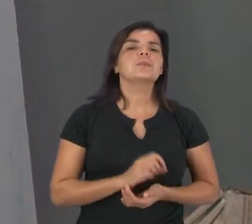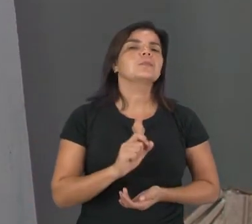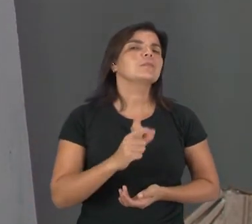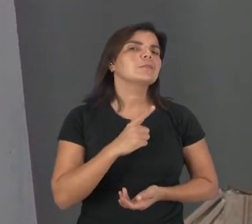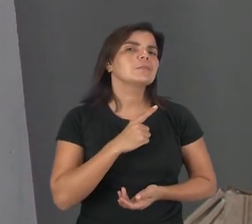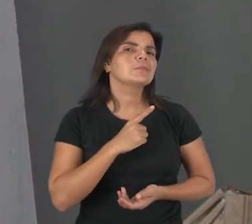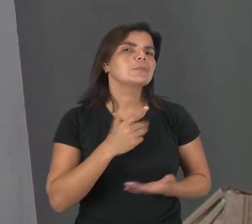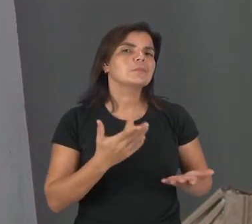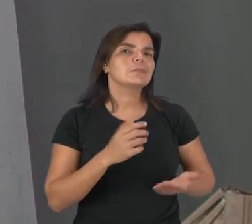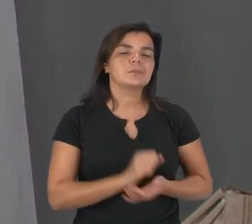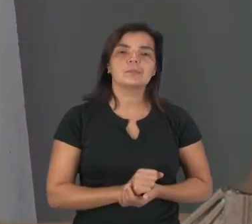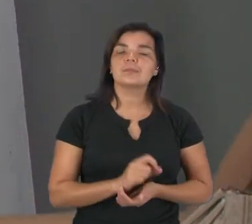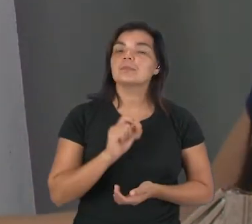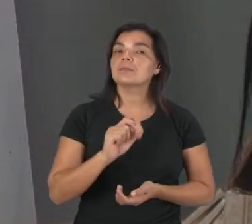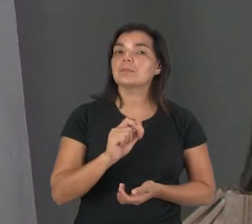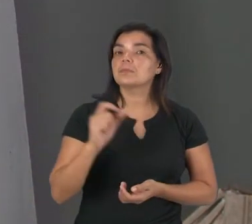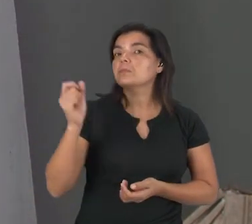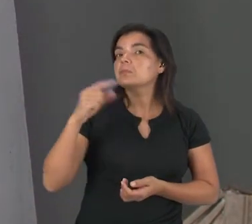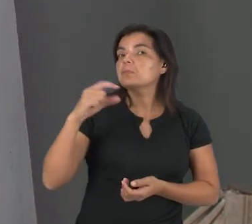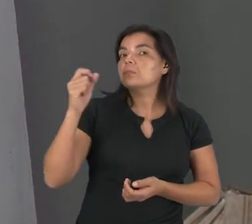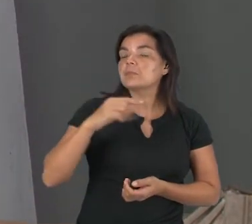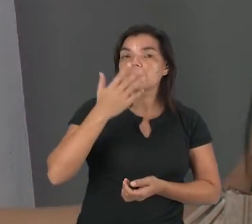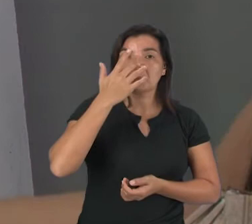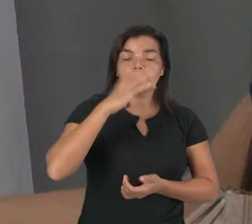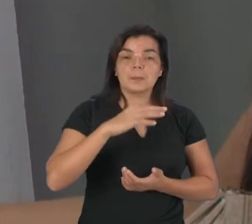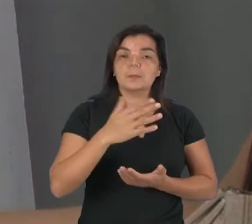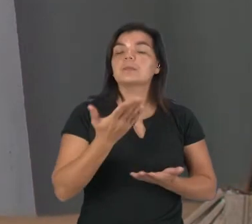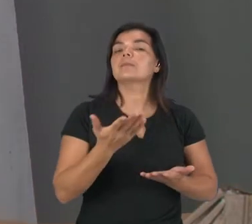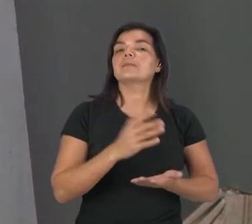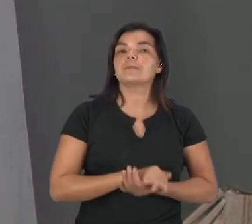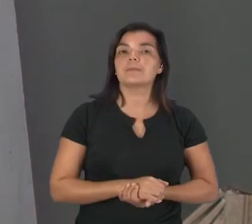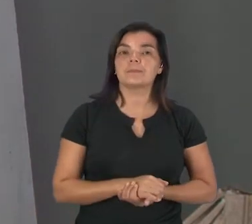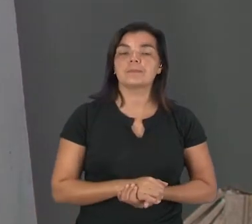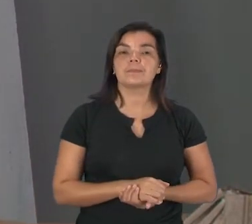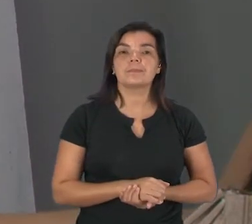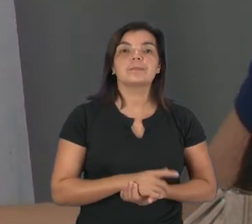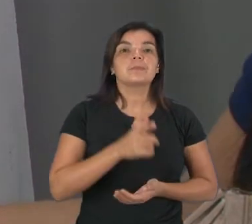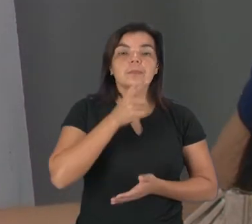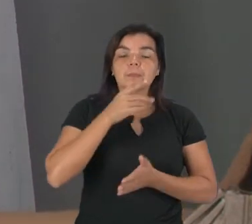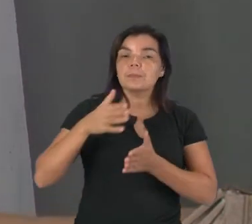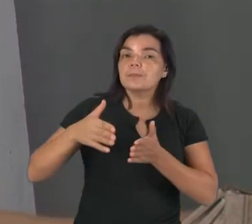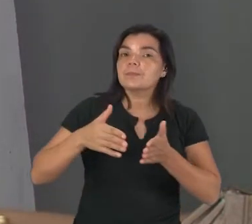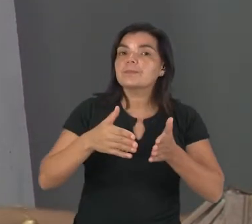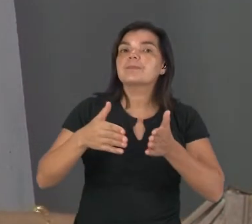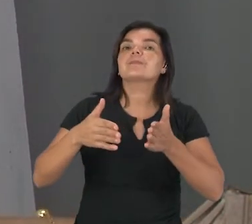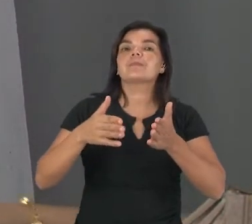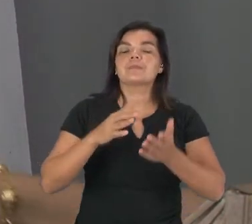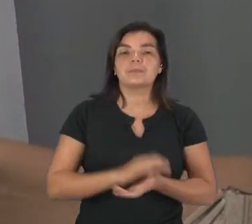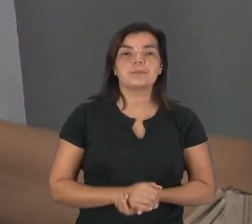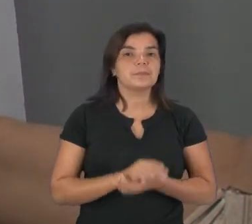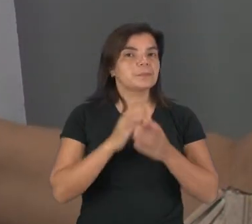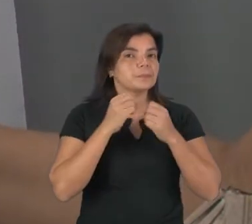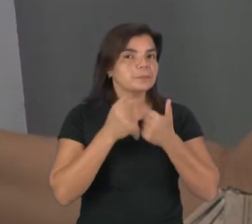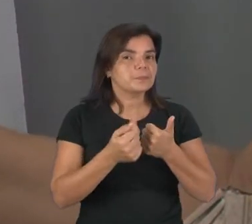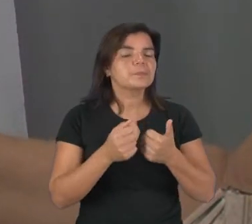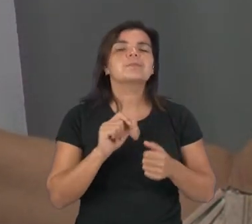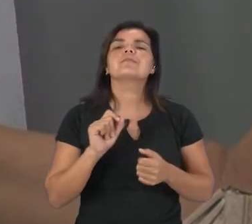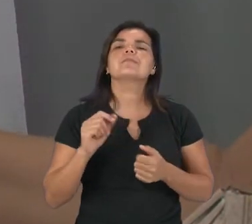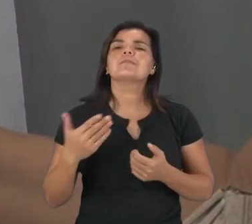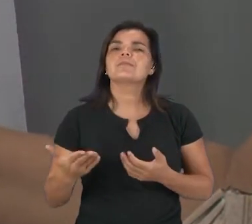tem aqui? O que é isso aqui azul que as crianças pintaram? É o rio.